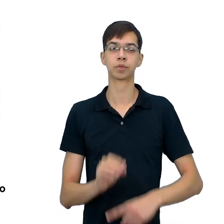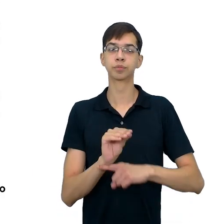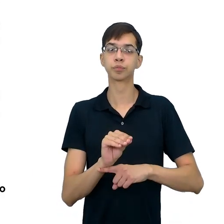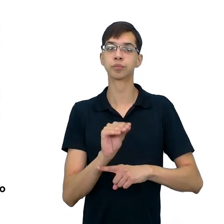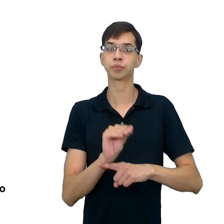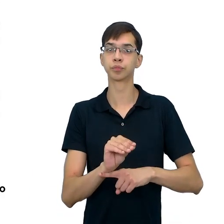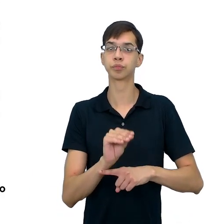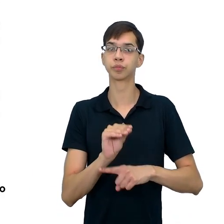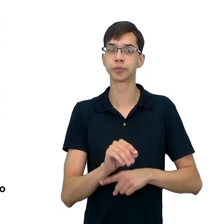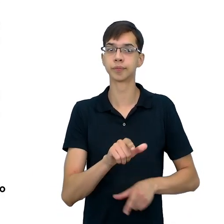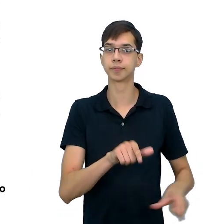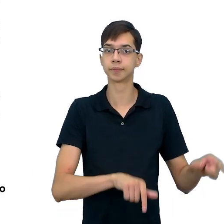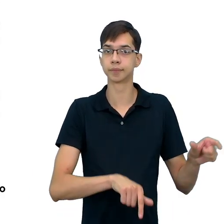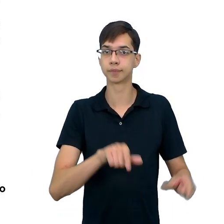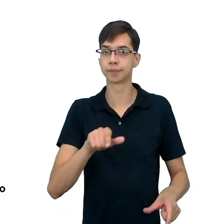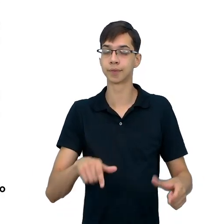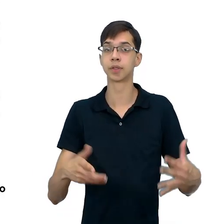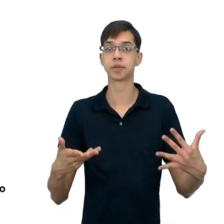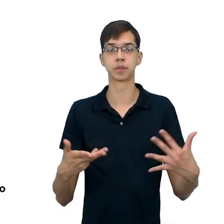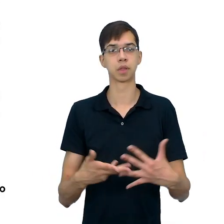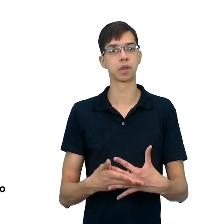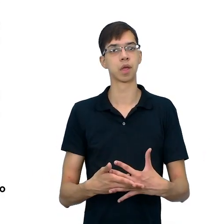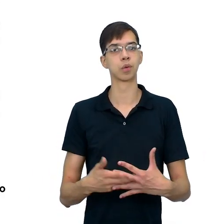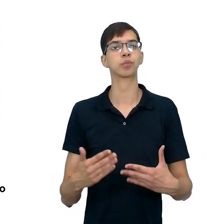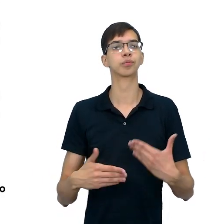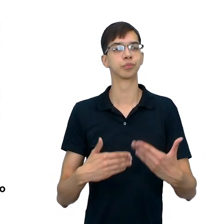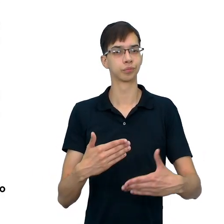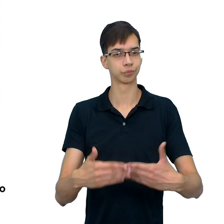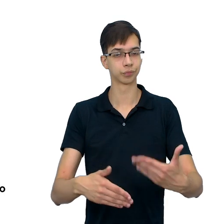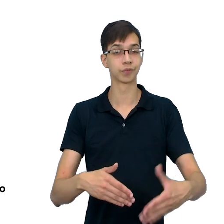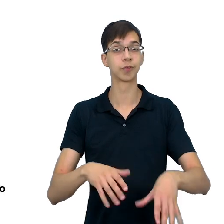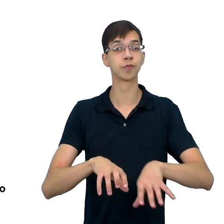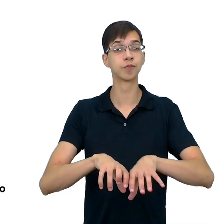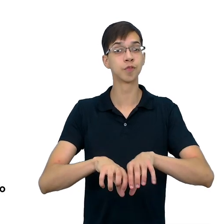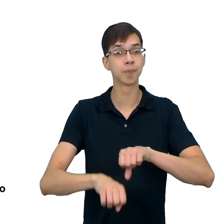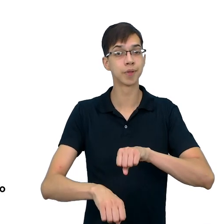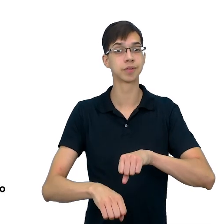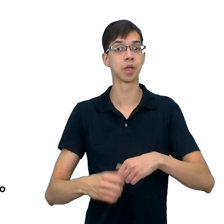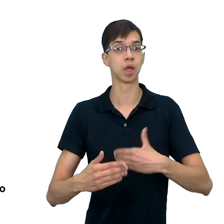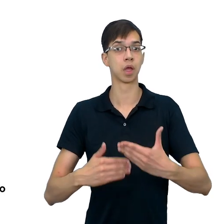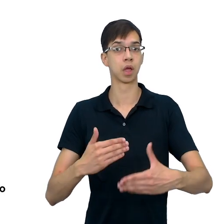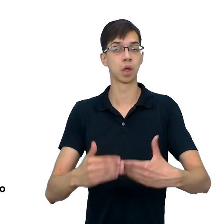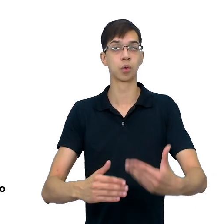que participa aí de forma ativa, né, da sociedade.